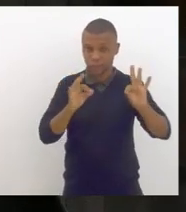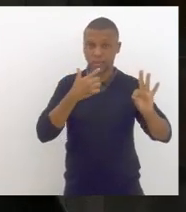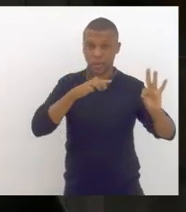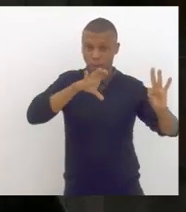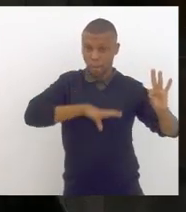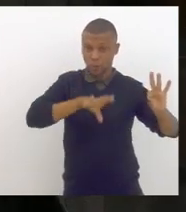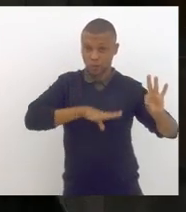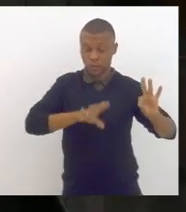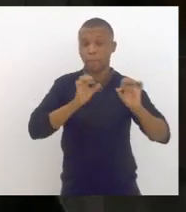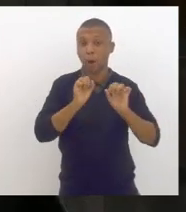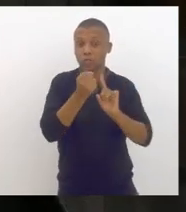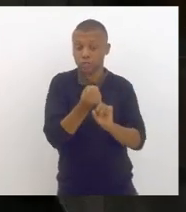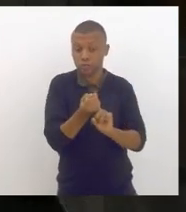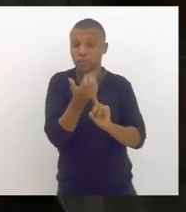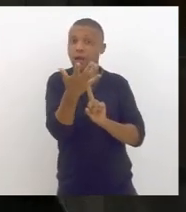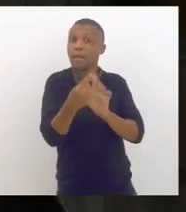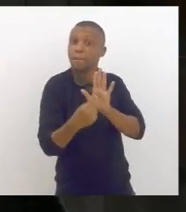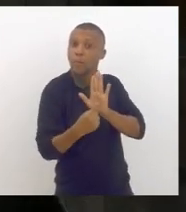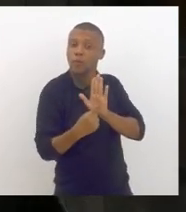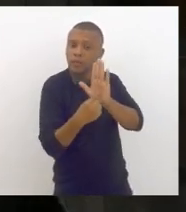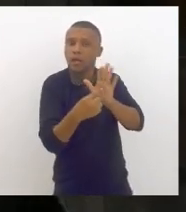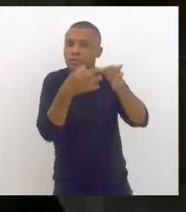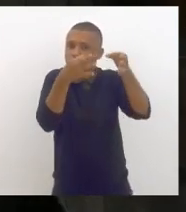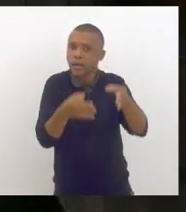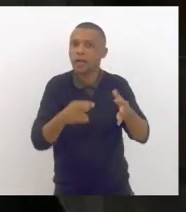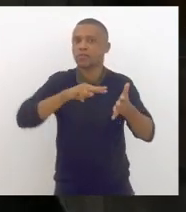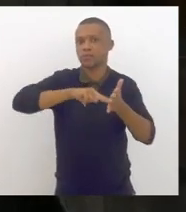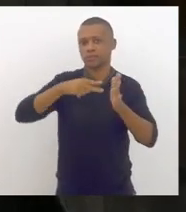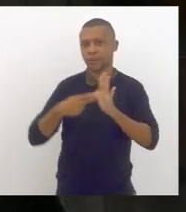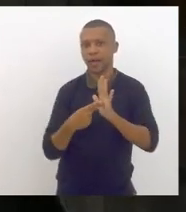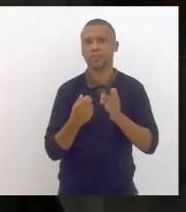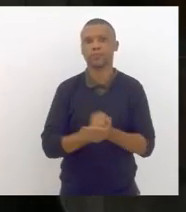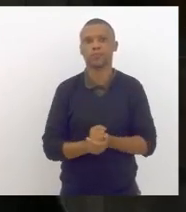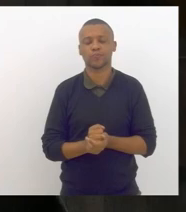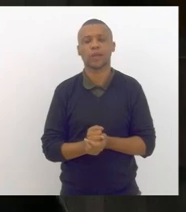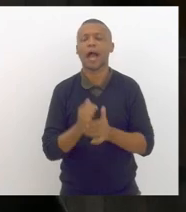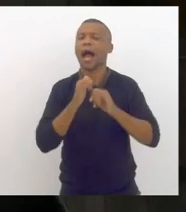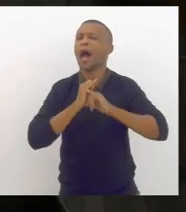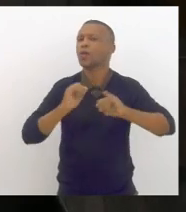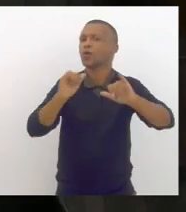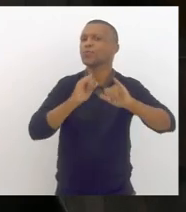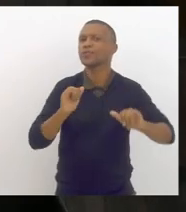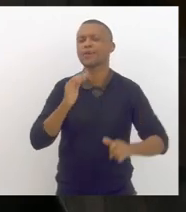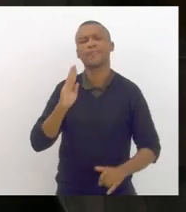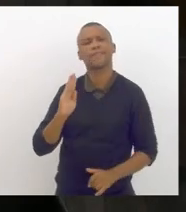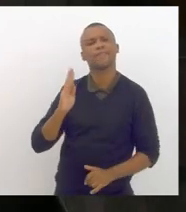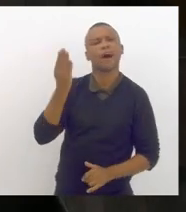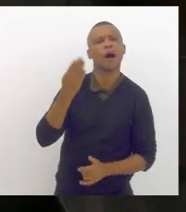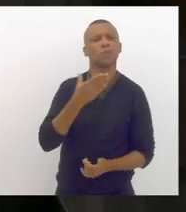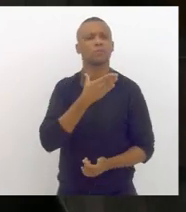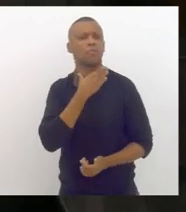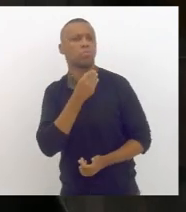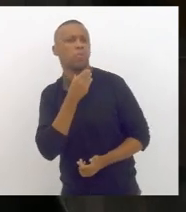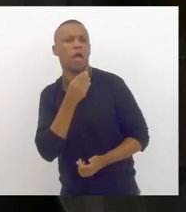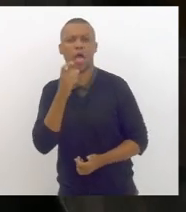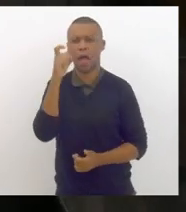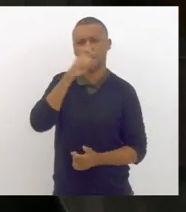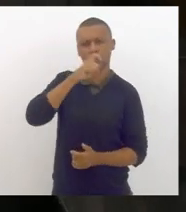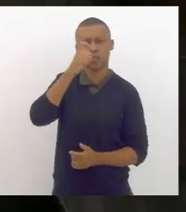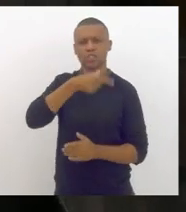ir expressar né ilustrar exatamente você quer dizer as notícias falsas as falsas notícias